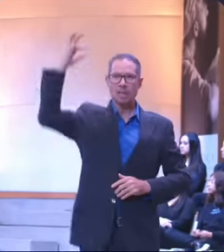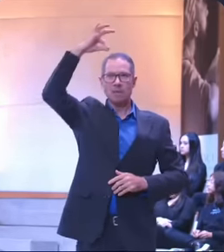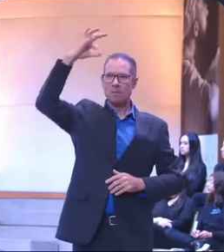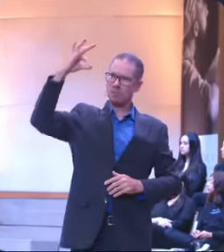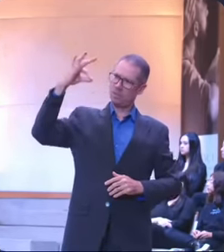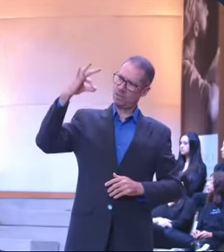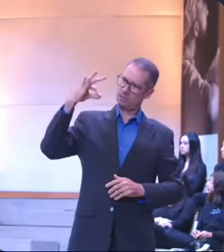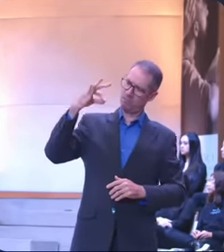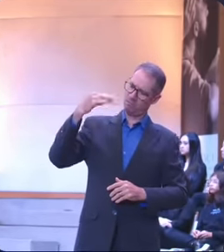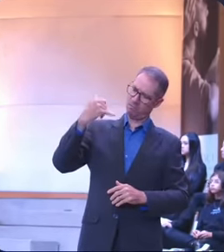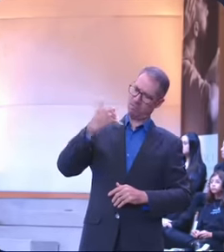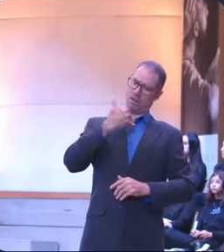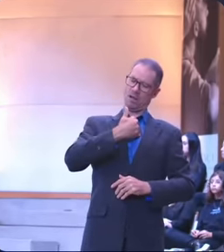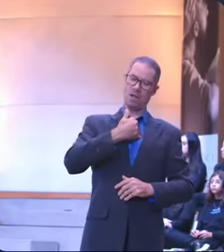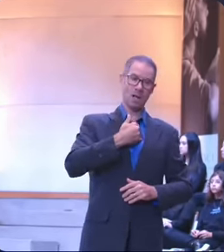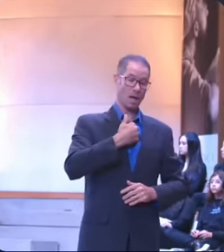olha,